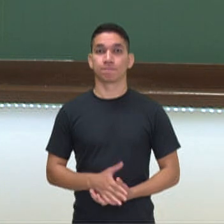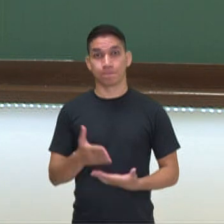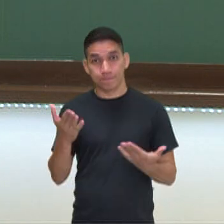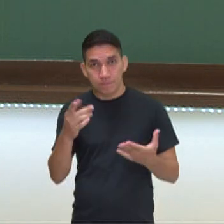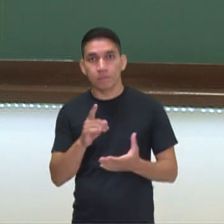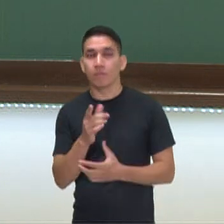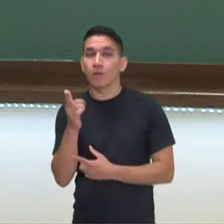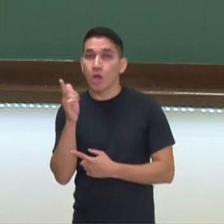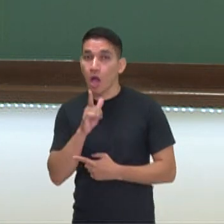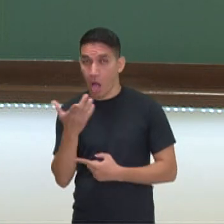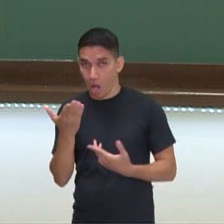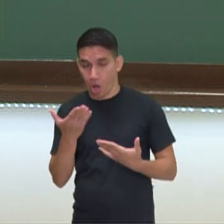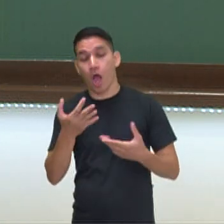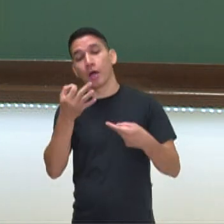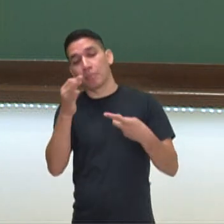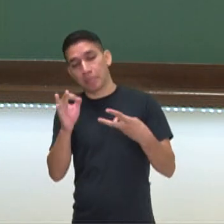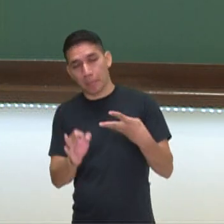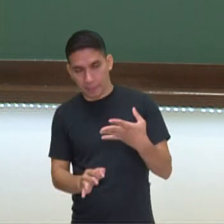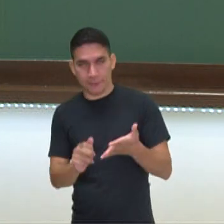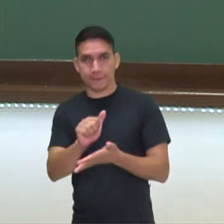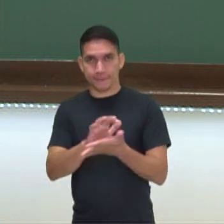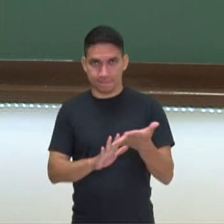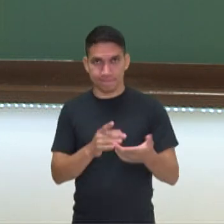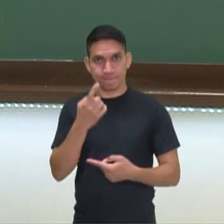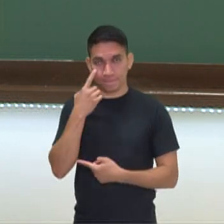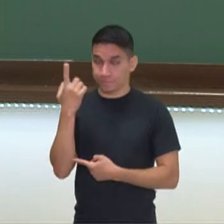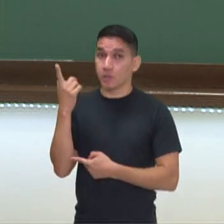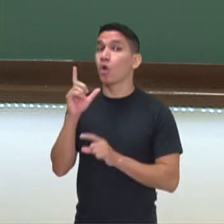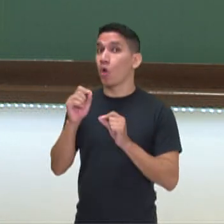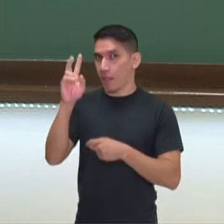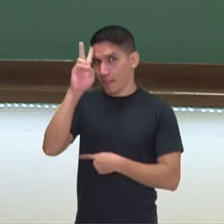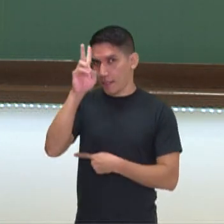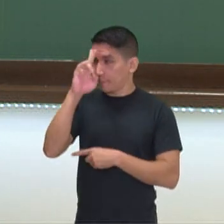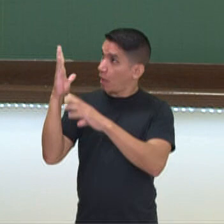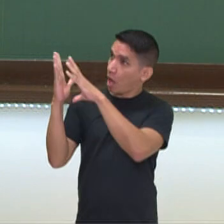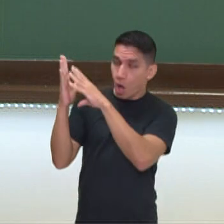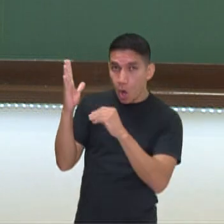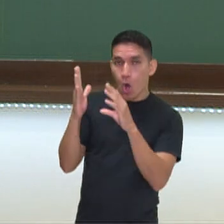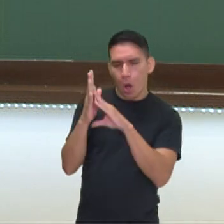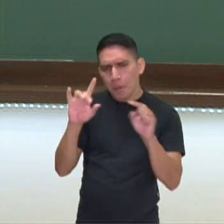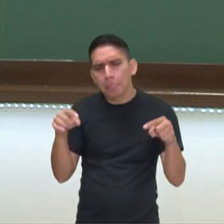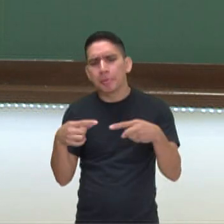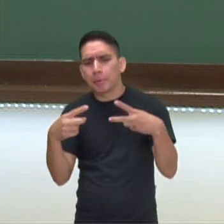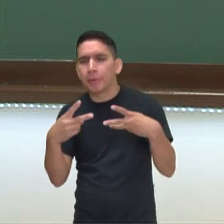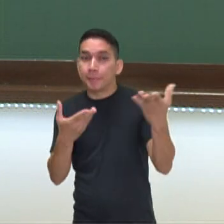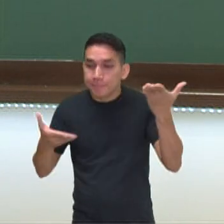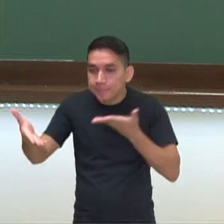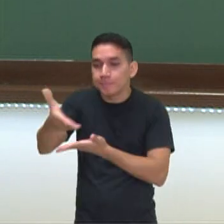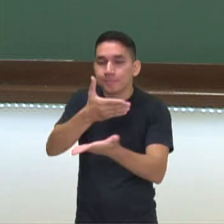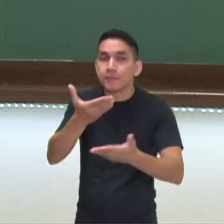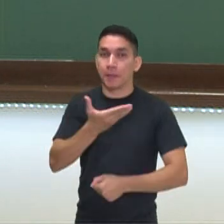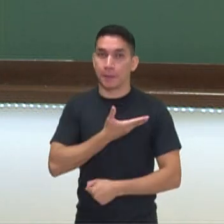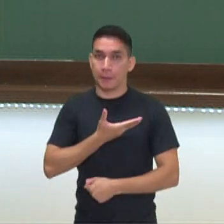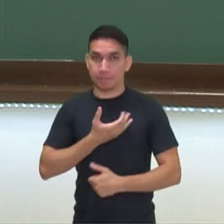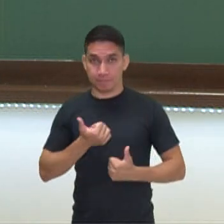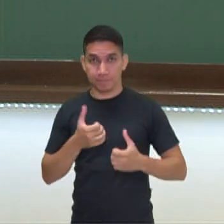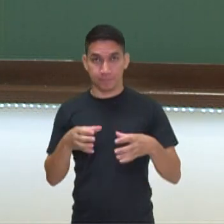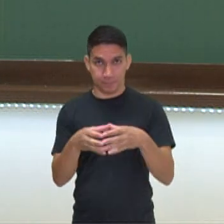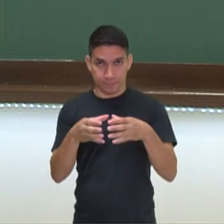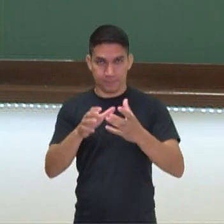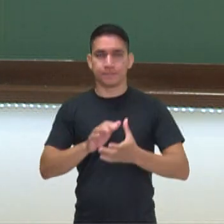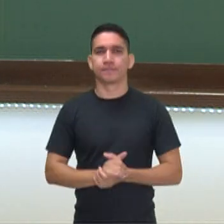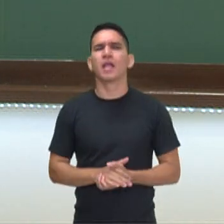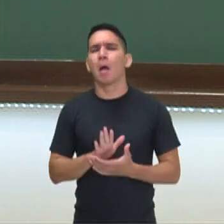Pessoal, vamos corrigir a nossa atividade, né? Então lembre de copiar, socializar com os teus colegas de turma. Quando estudamos